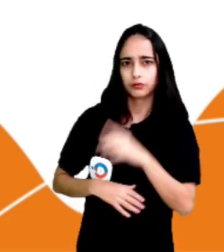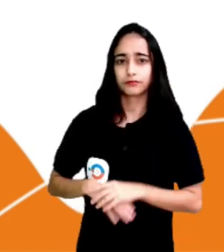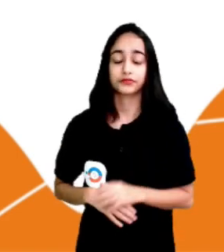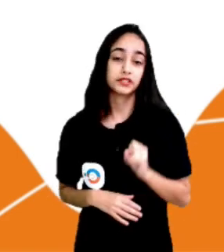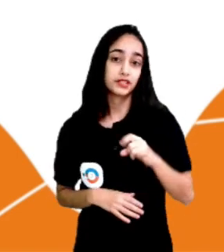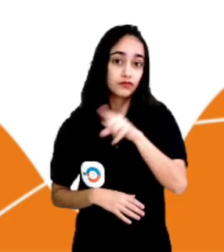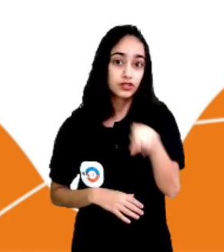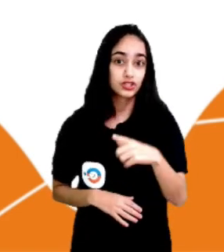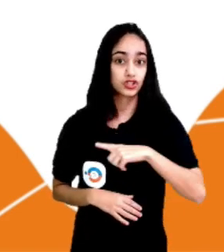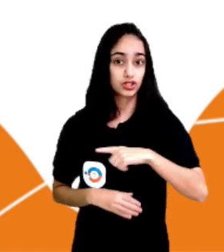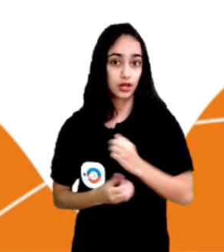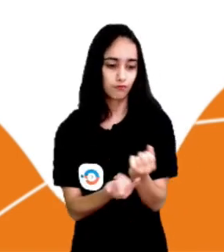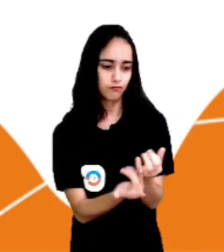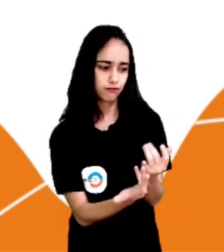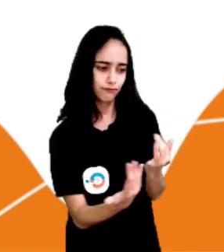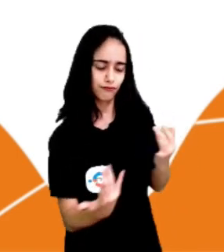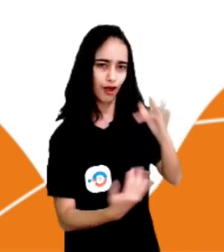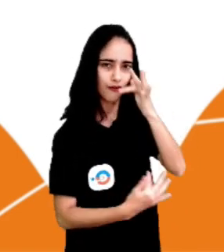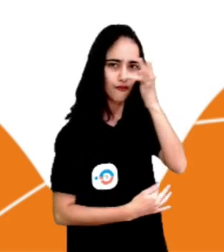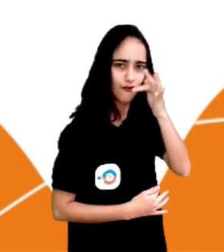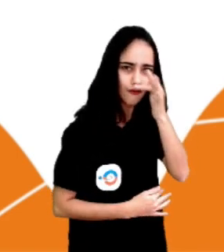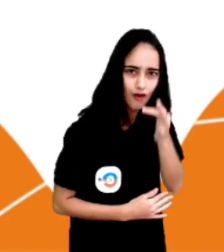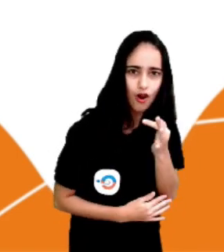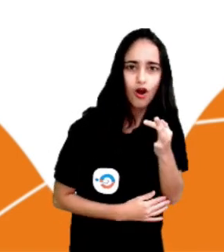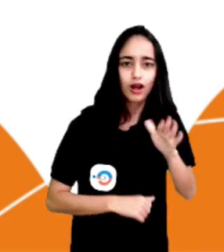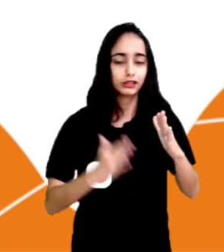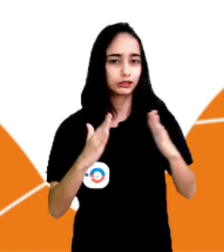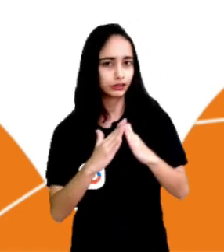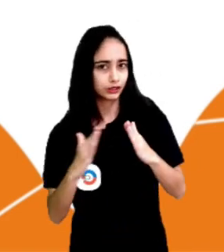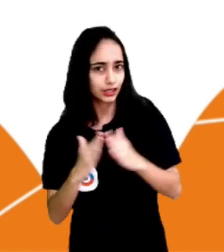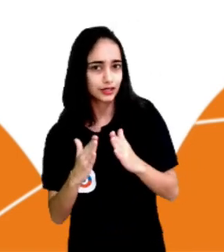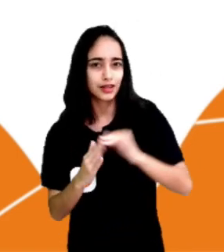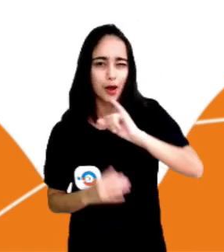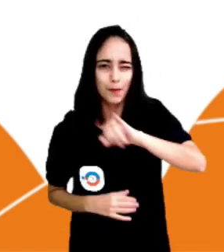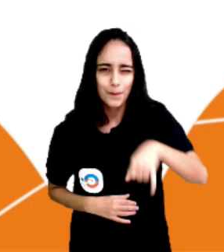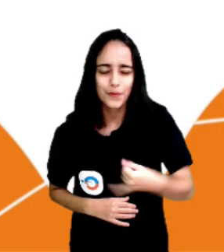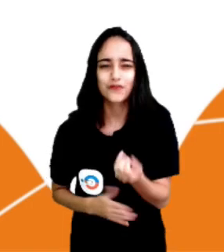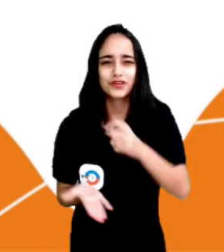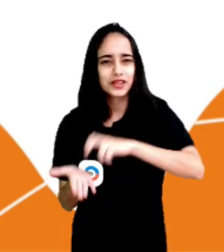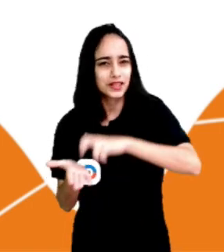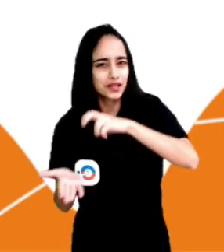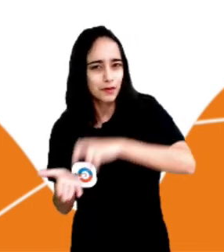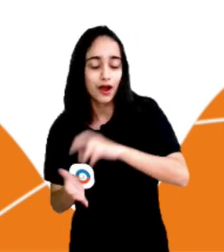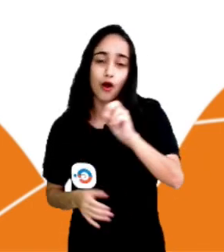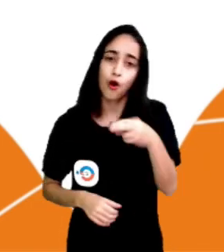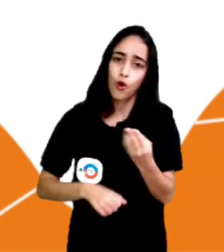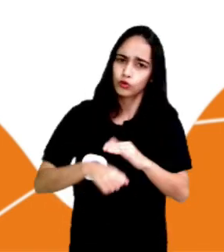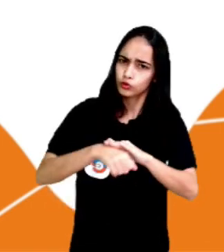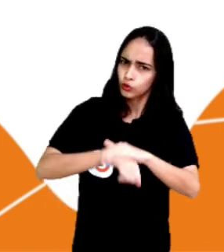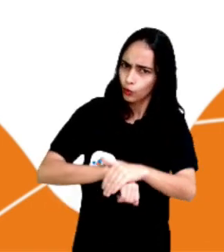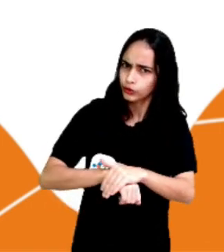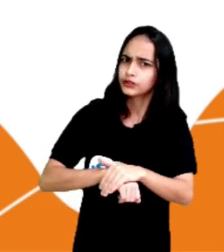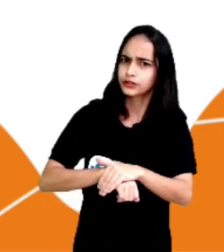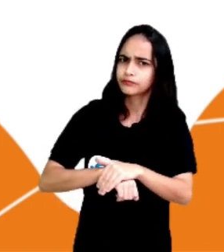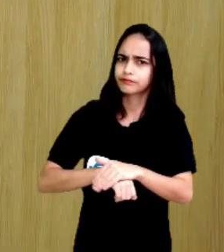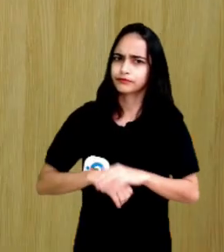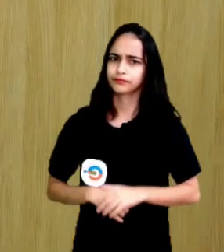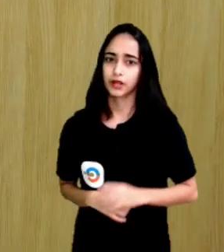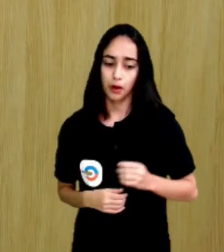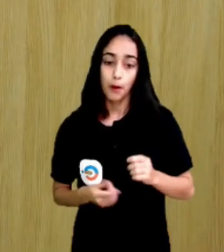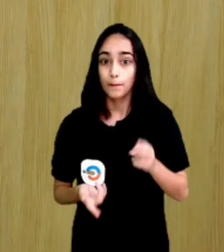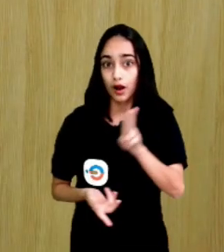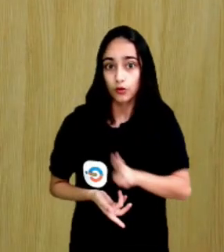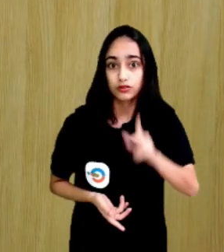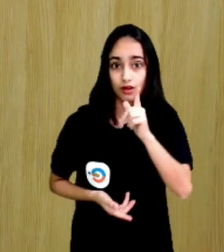em casa aproveite o frescor da manhã ou da noite para regá-lo você também pode usar a água da chuva a